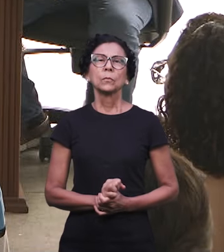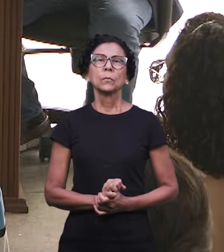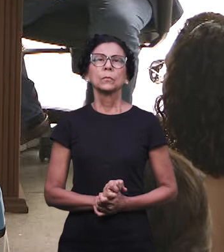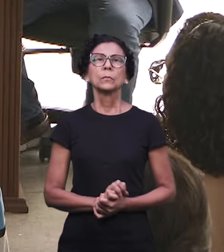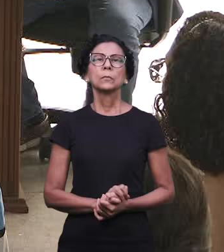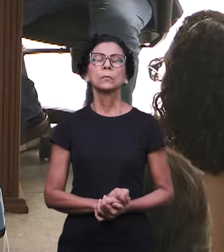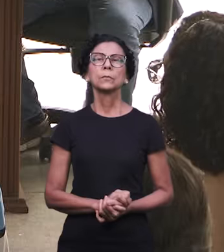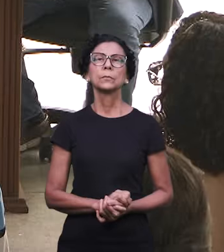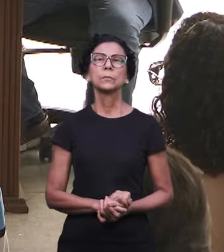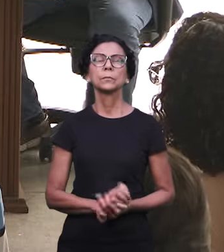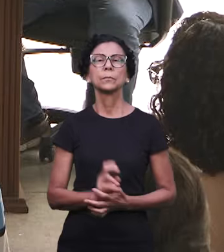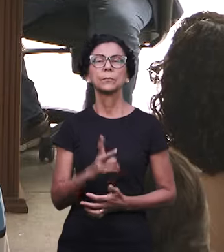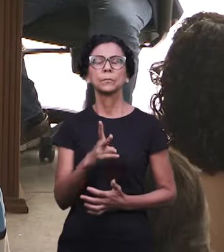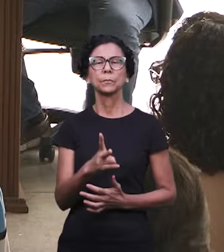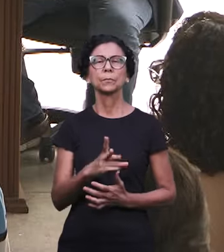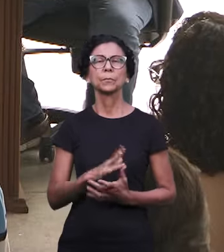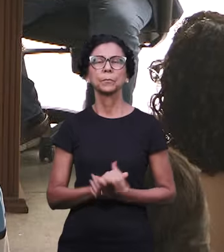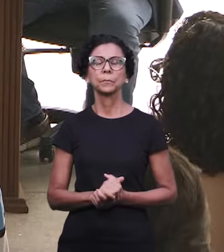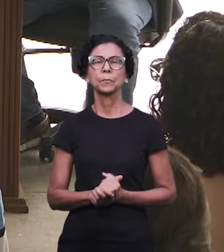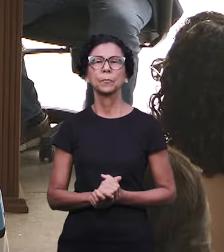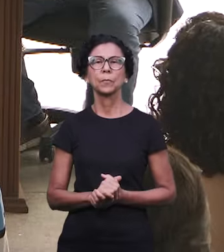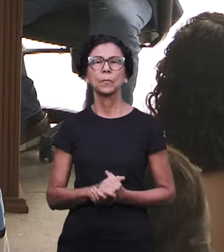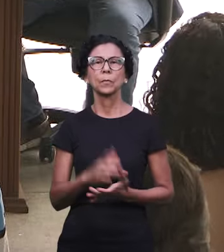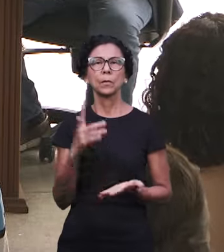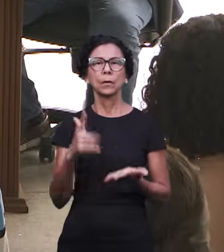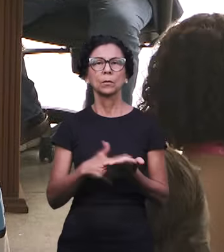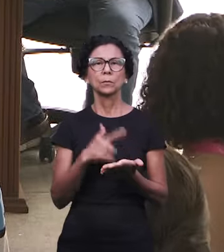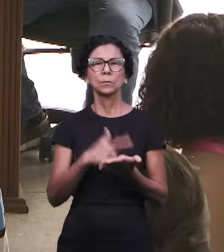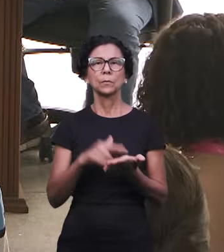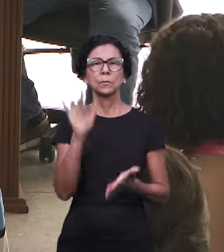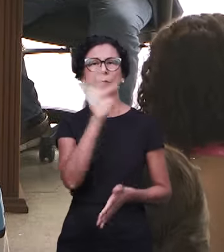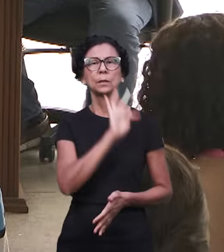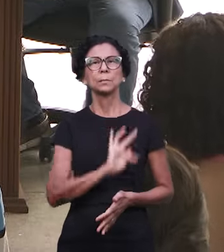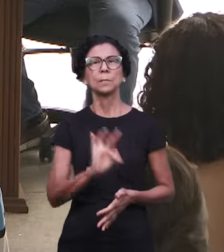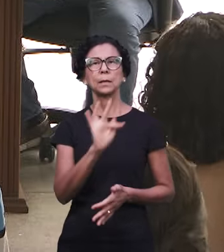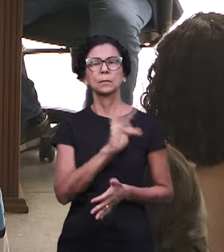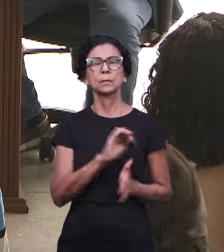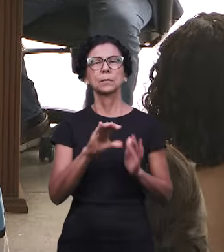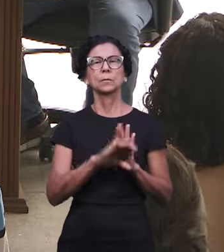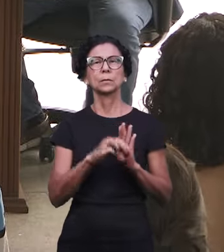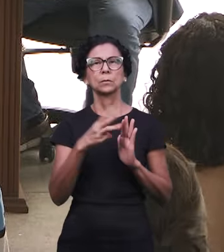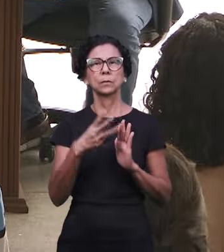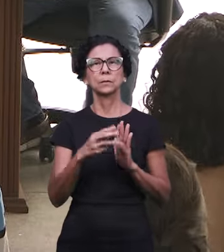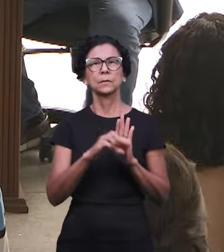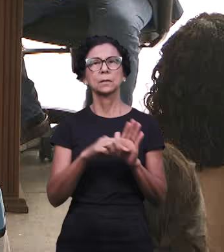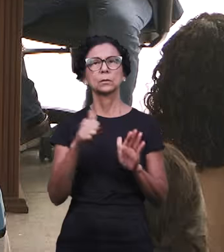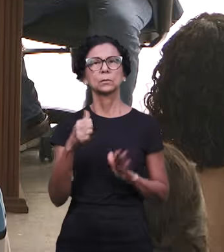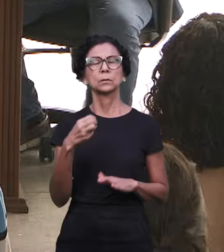situação que o apóstolo Paulo mostra, Filipenses 3:13. Filipenses 3:13.